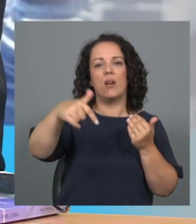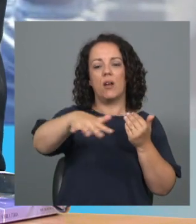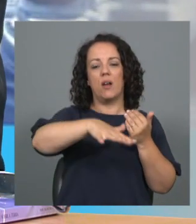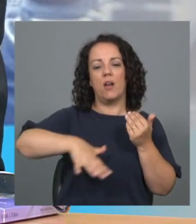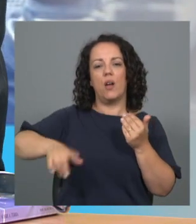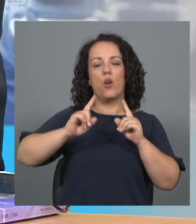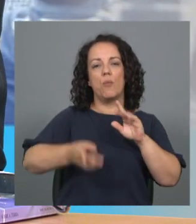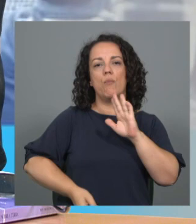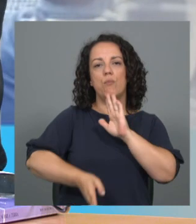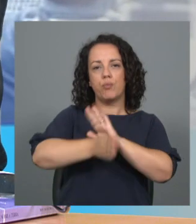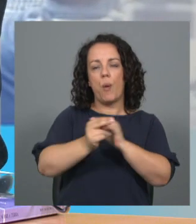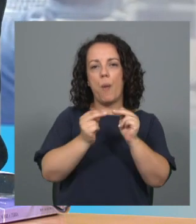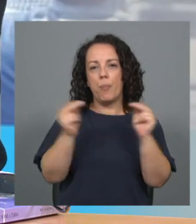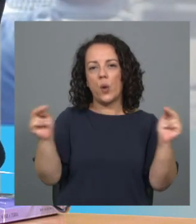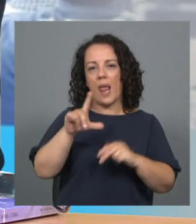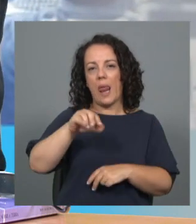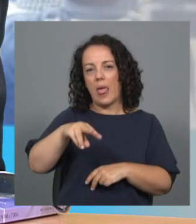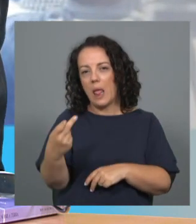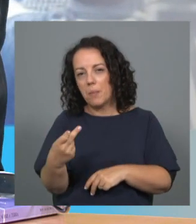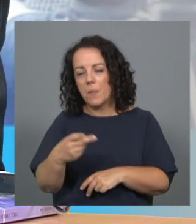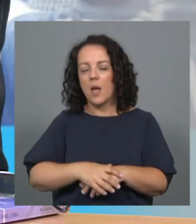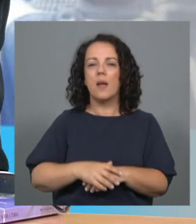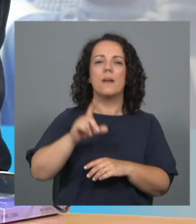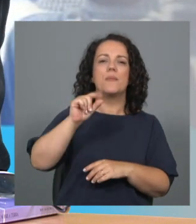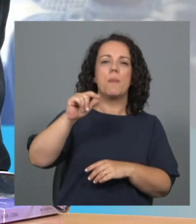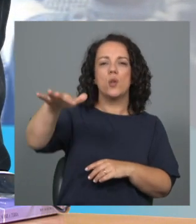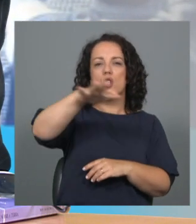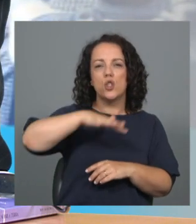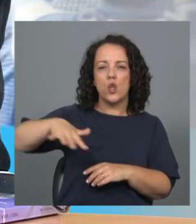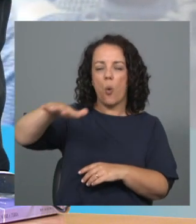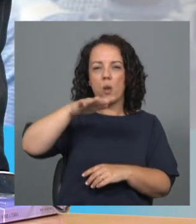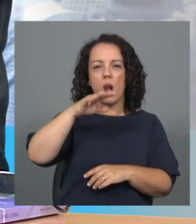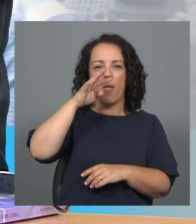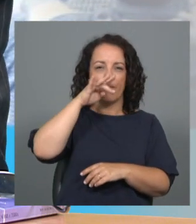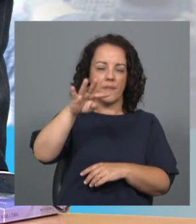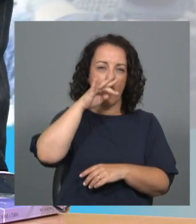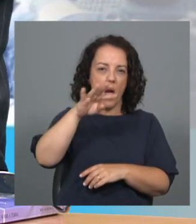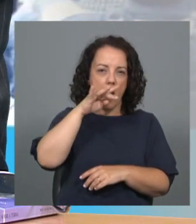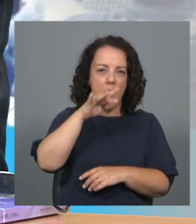de Ponte do Lima, ou ali também na zona de Viana. Há todo um conjunto